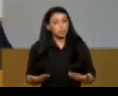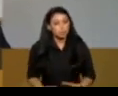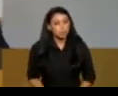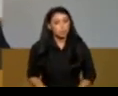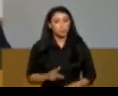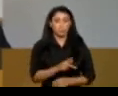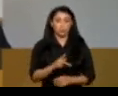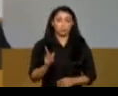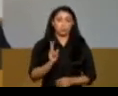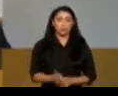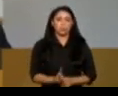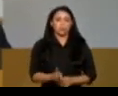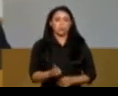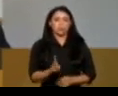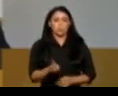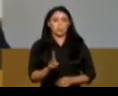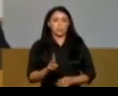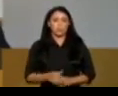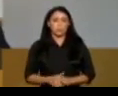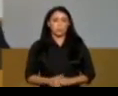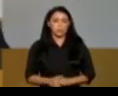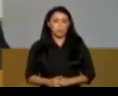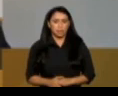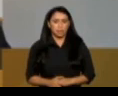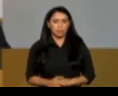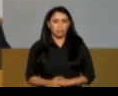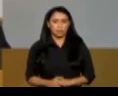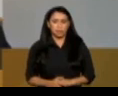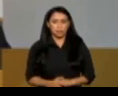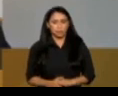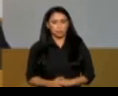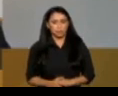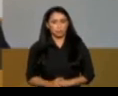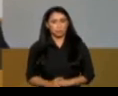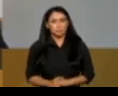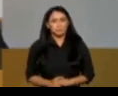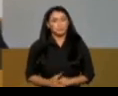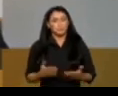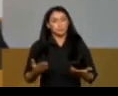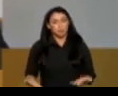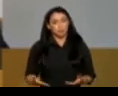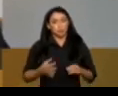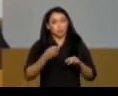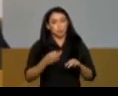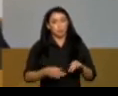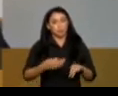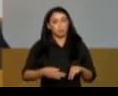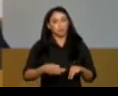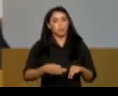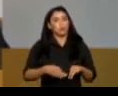desta região do centro da Europa? Será que por suas florestas de coníferas